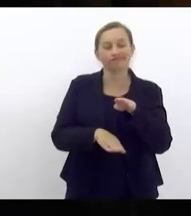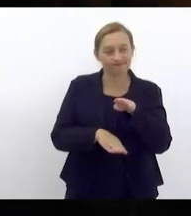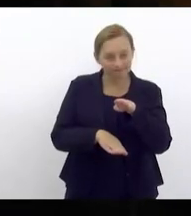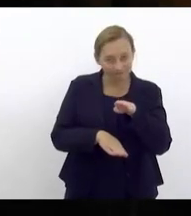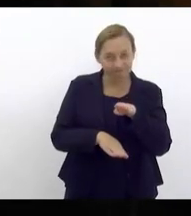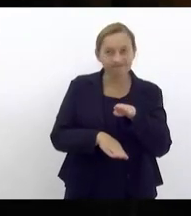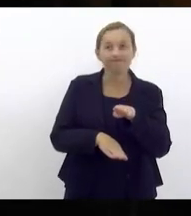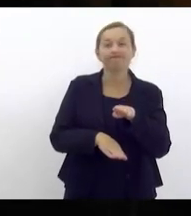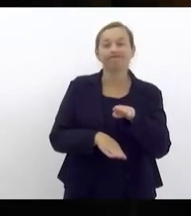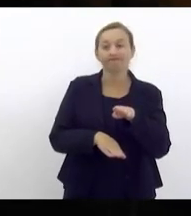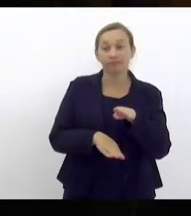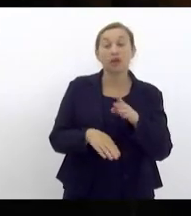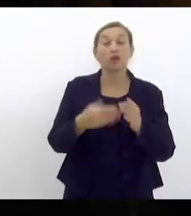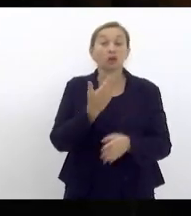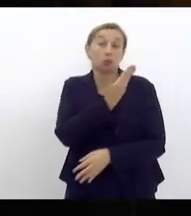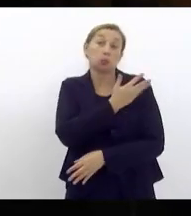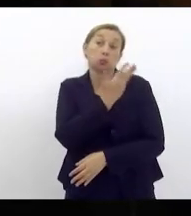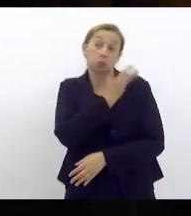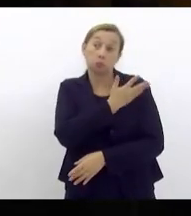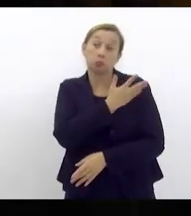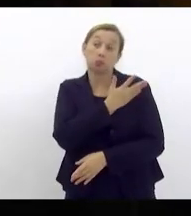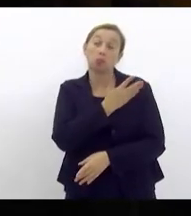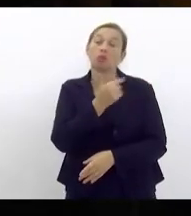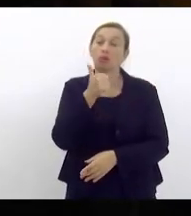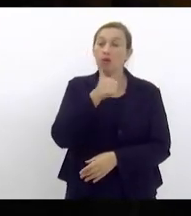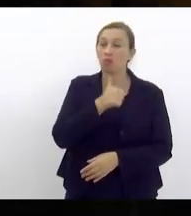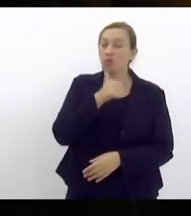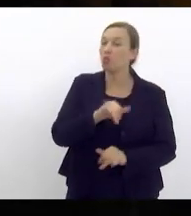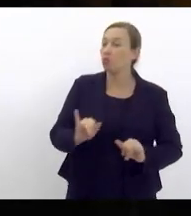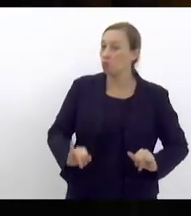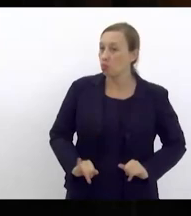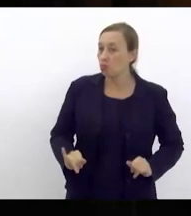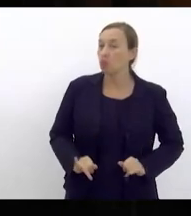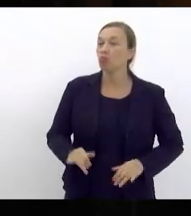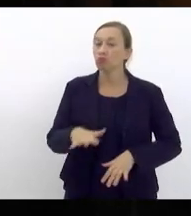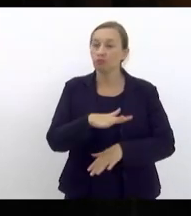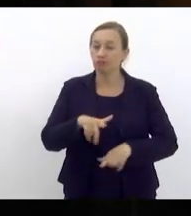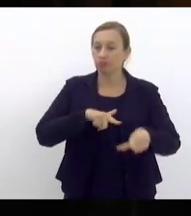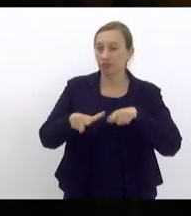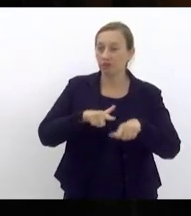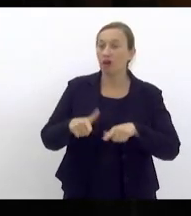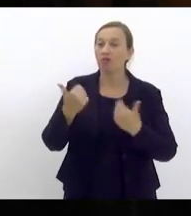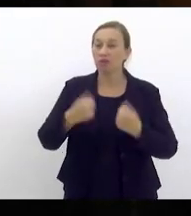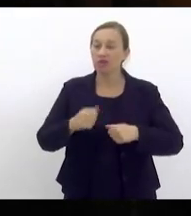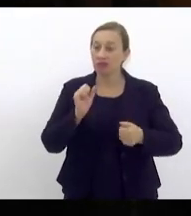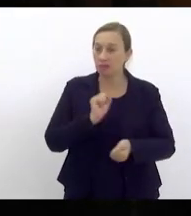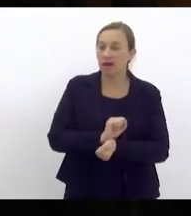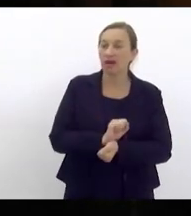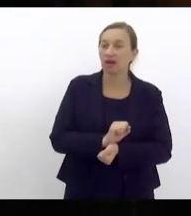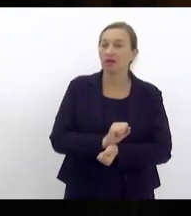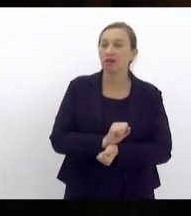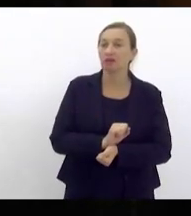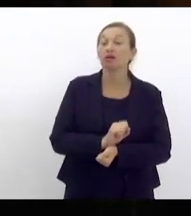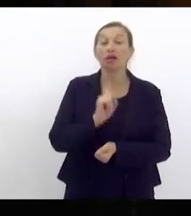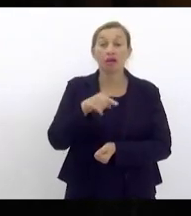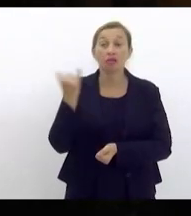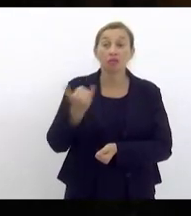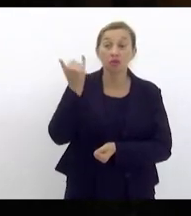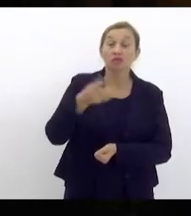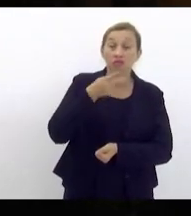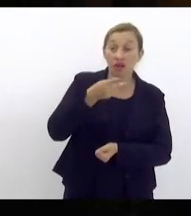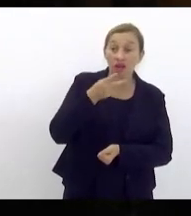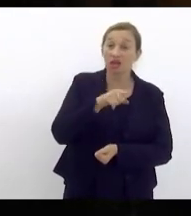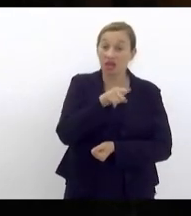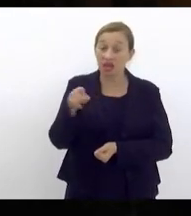distorções e preconceitos que as mulheres sofrem no mercado de trabalho precisa parar e aí é importante dizer